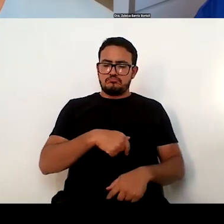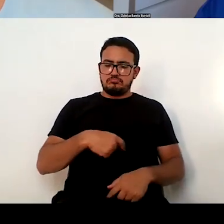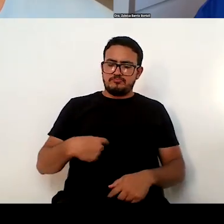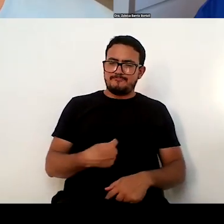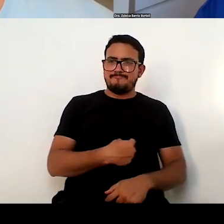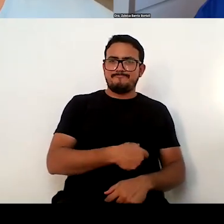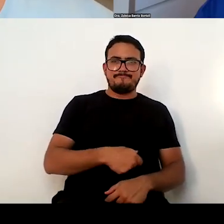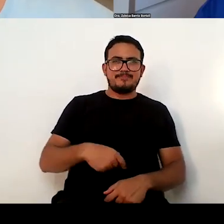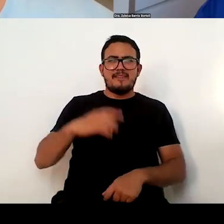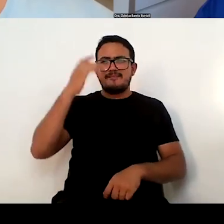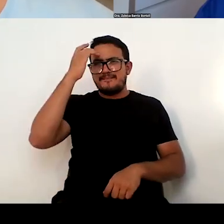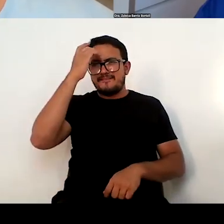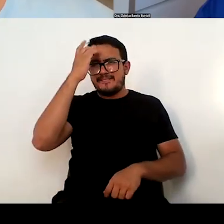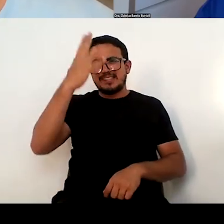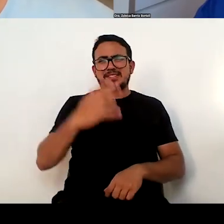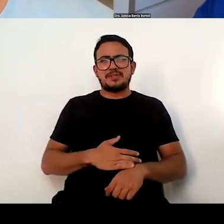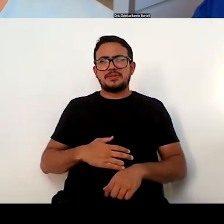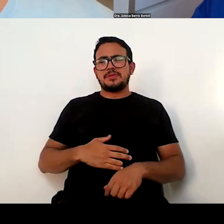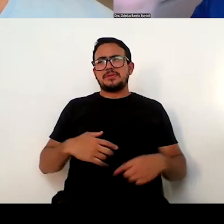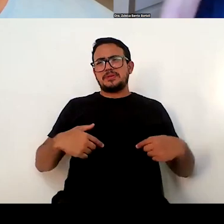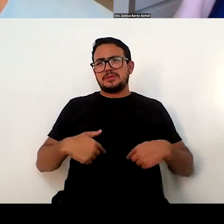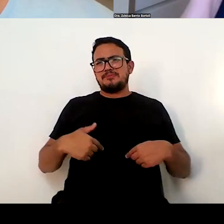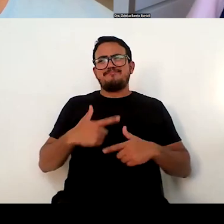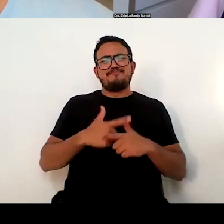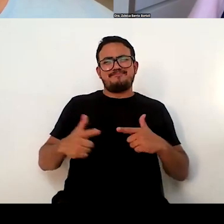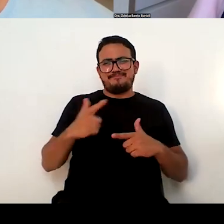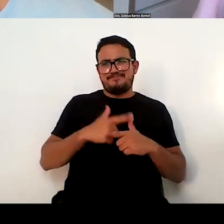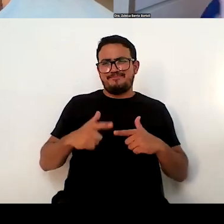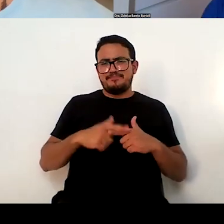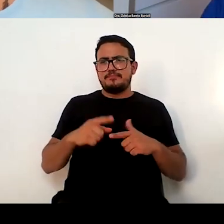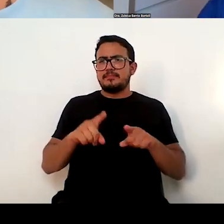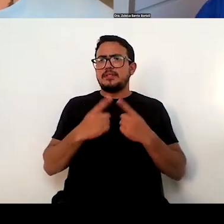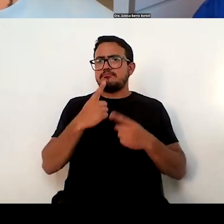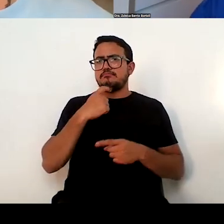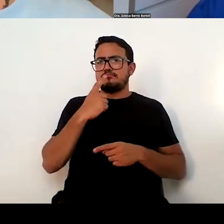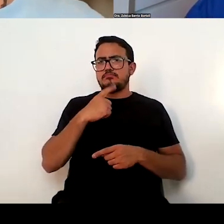de peso, sem motivo aparente, e com menos de 45 anos, já